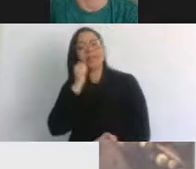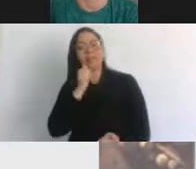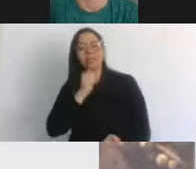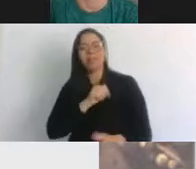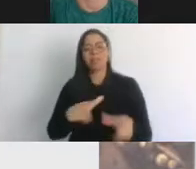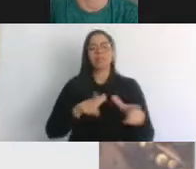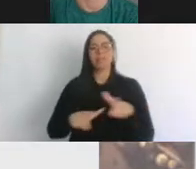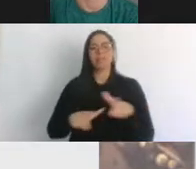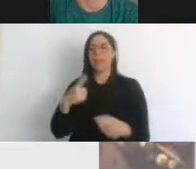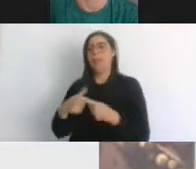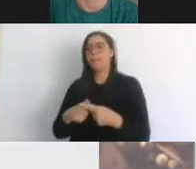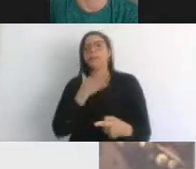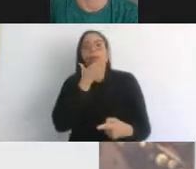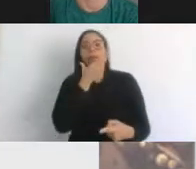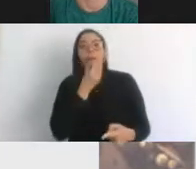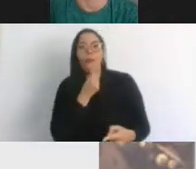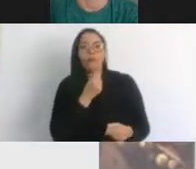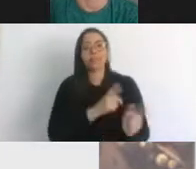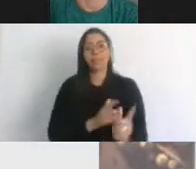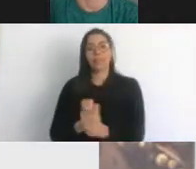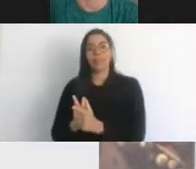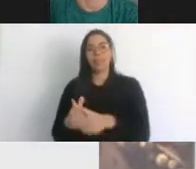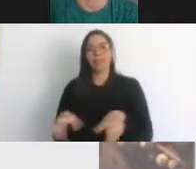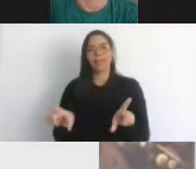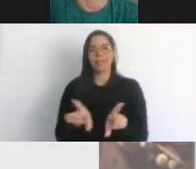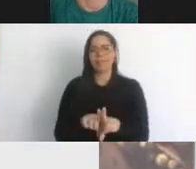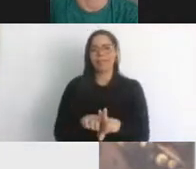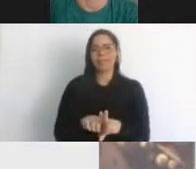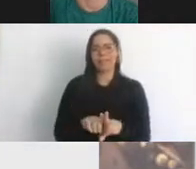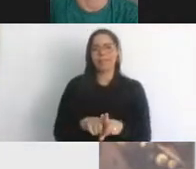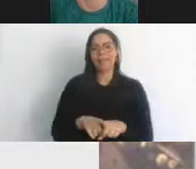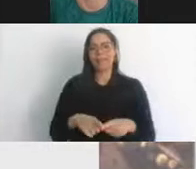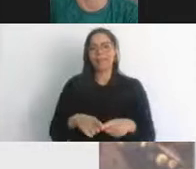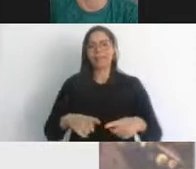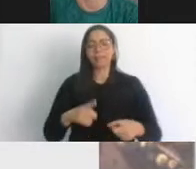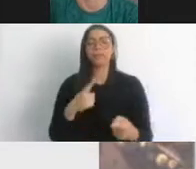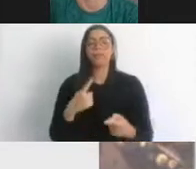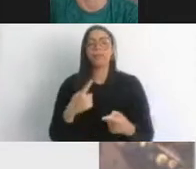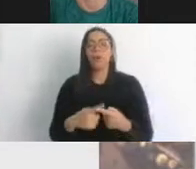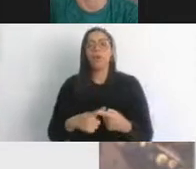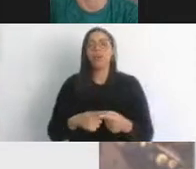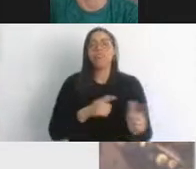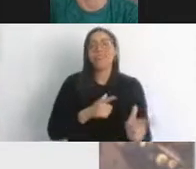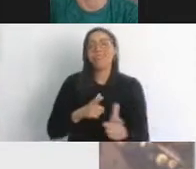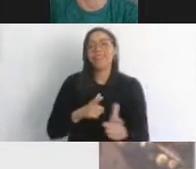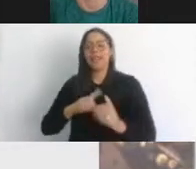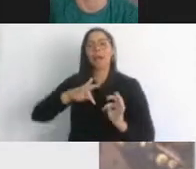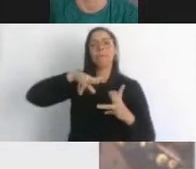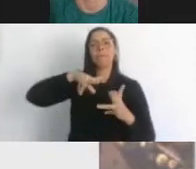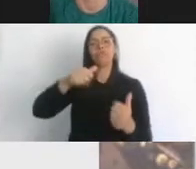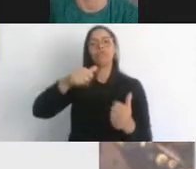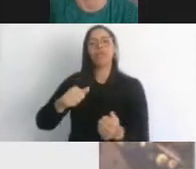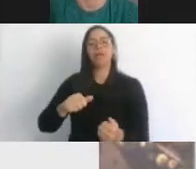de trabalho porque os homens estão em guerra grande parte deles principalmente por conta das guerras mundiais aí a gente começa até